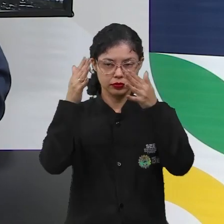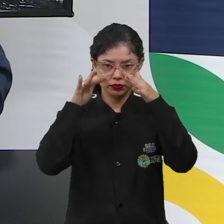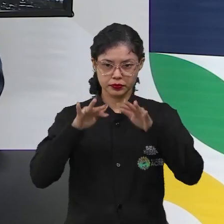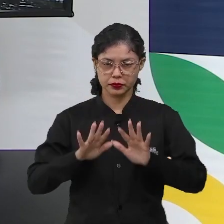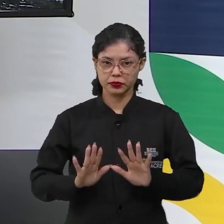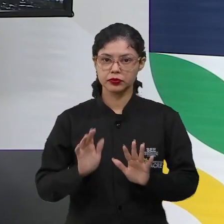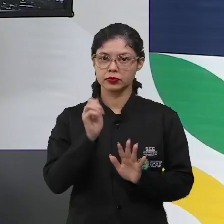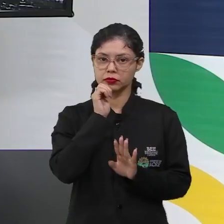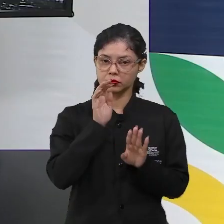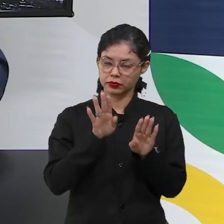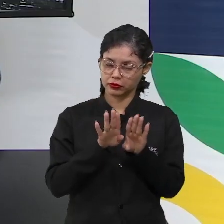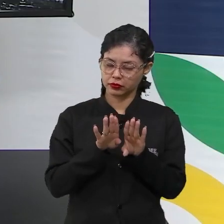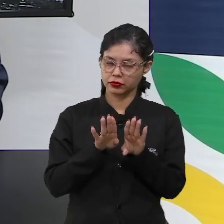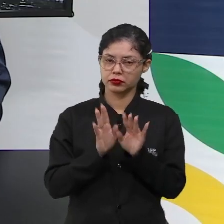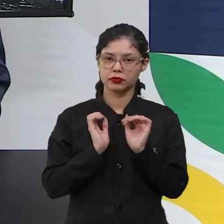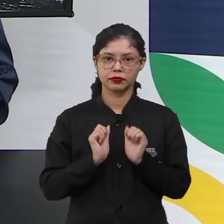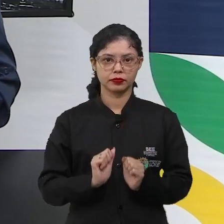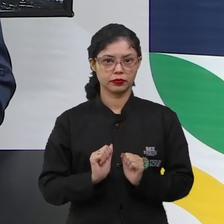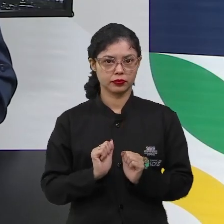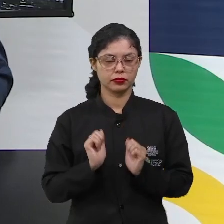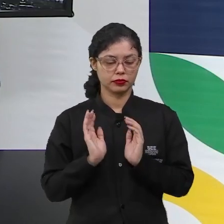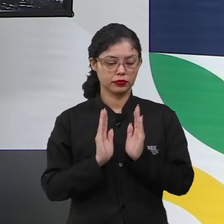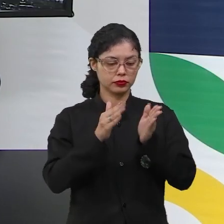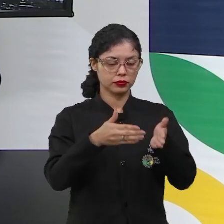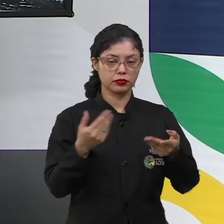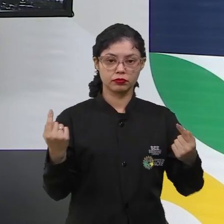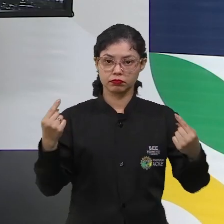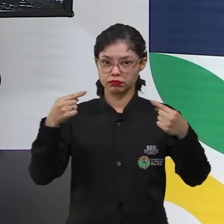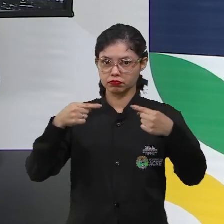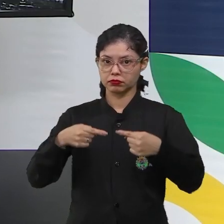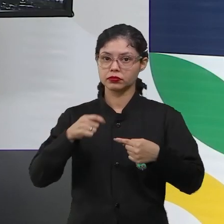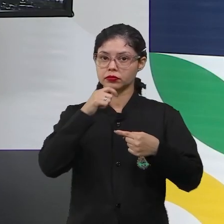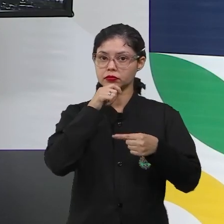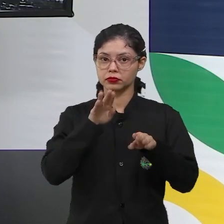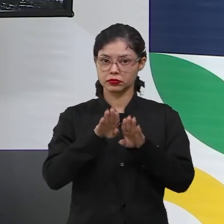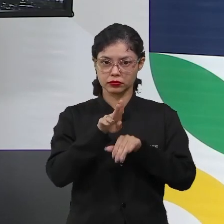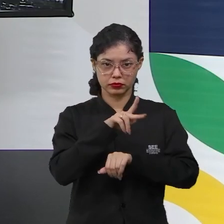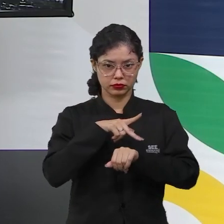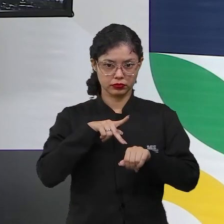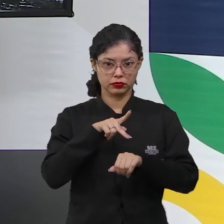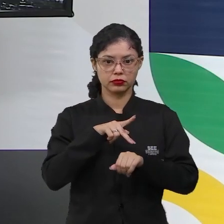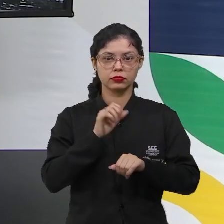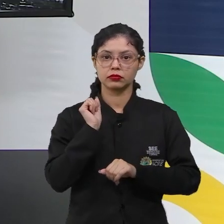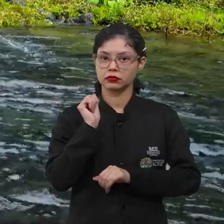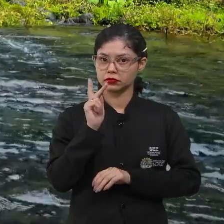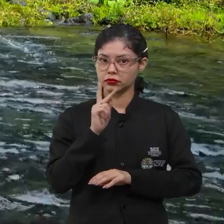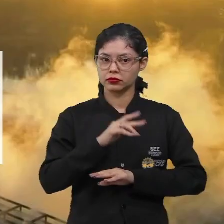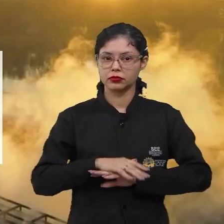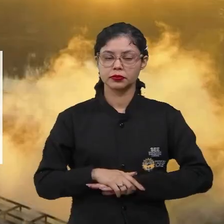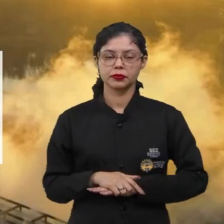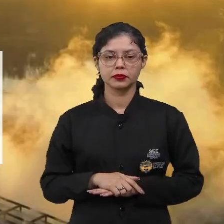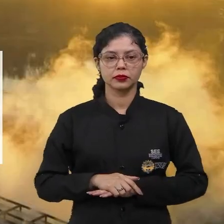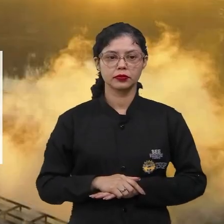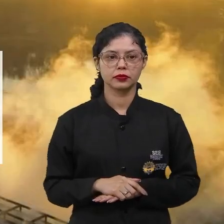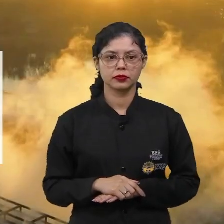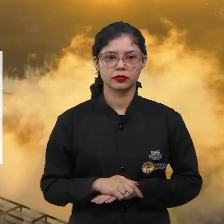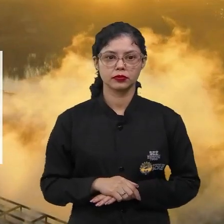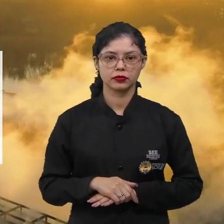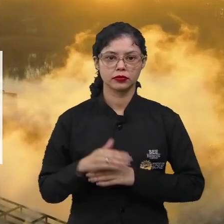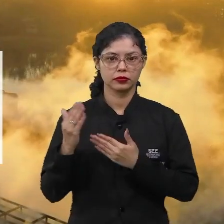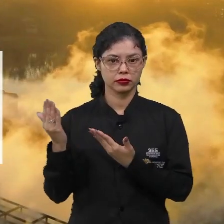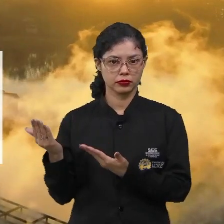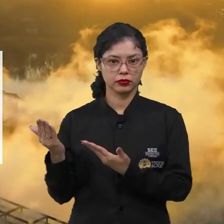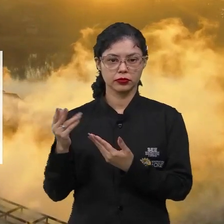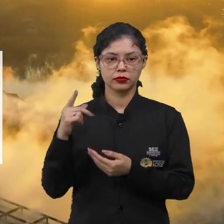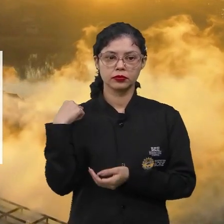natural, ele também pode ser alvo de disputas entre os países, ok? Então, aqui nós